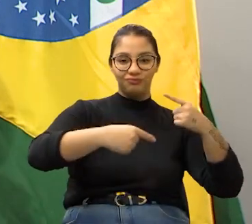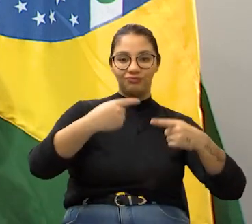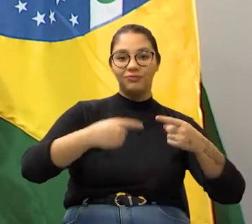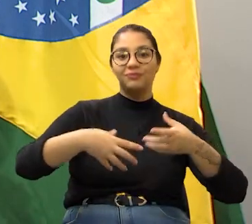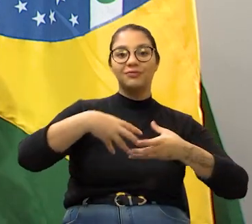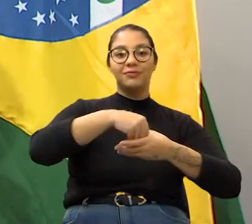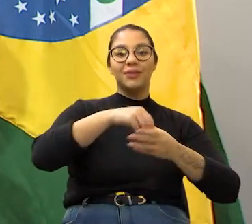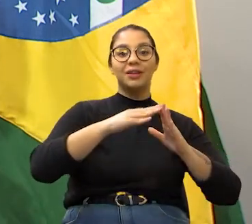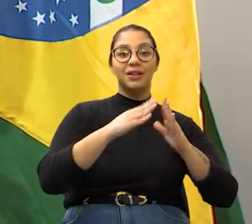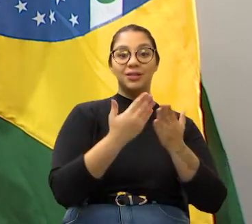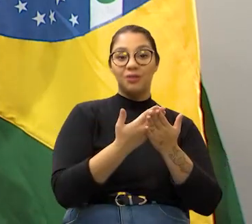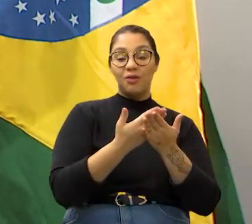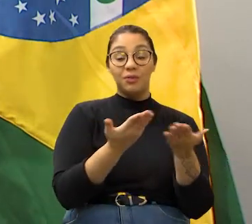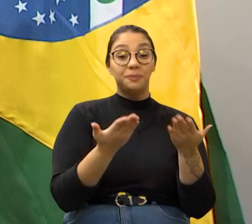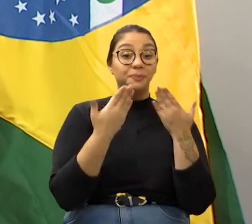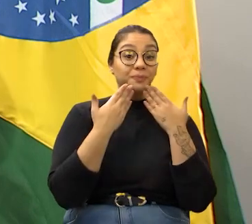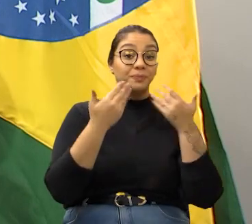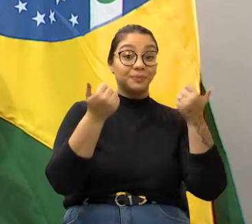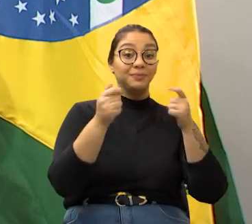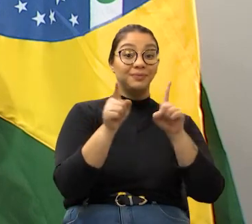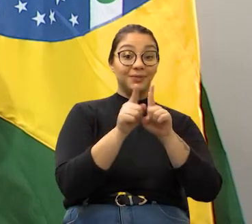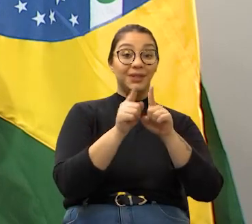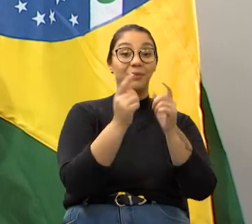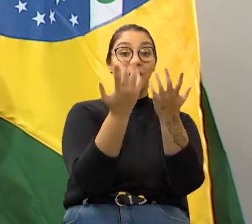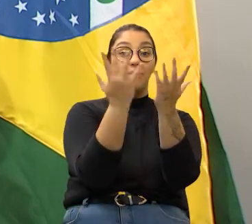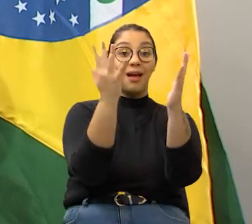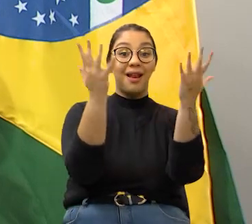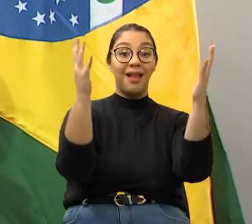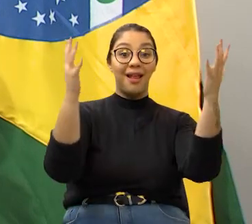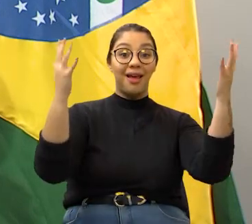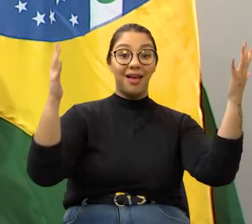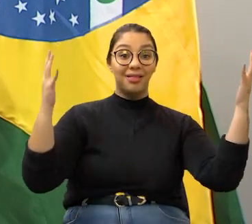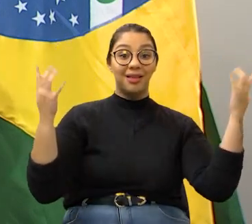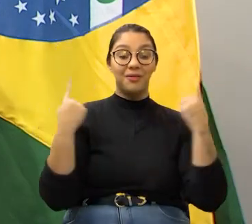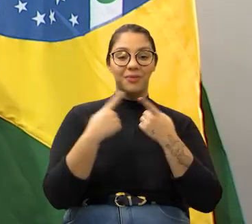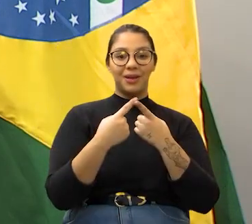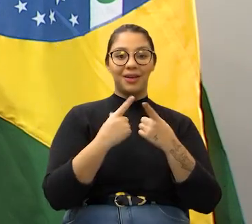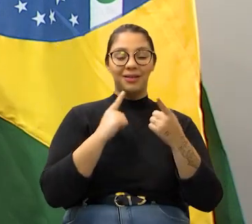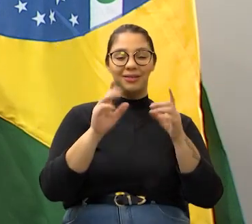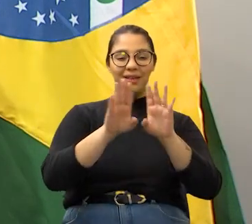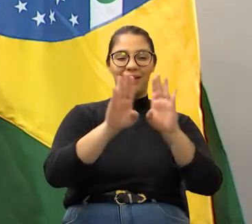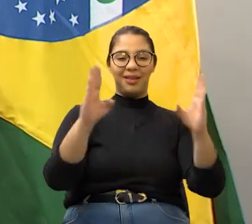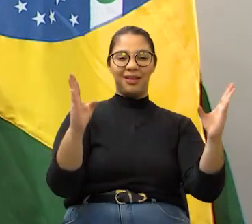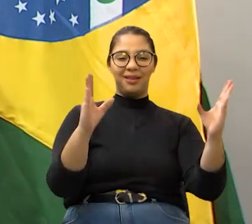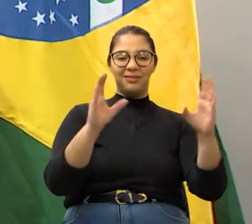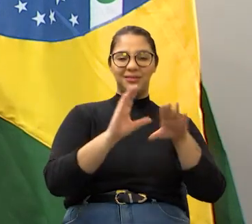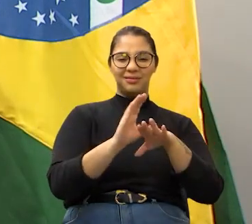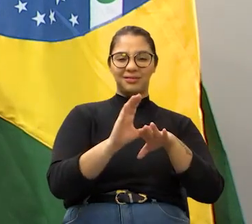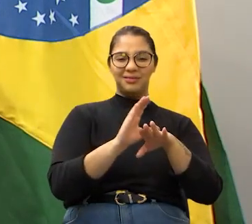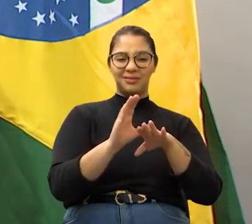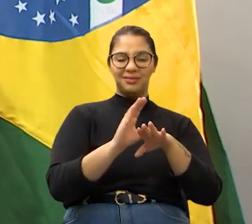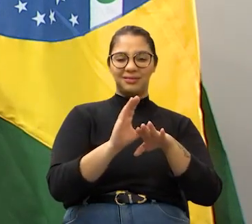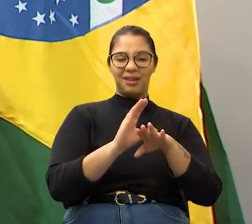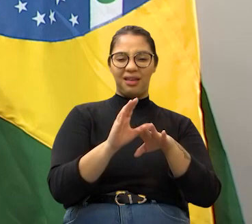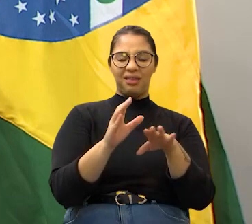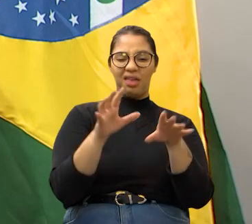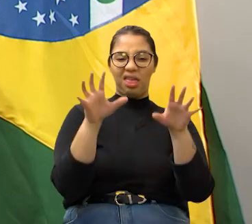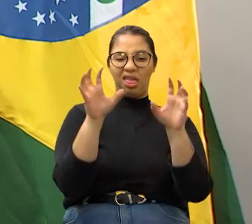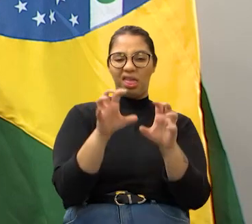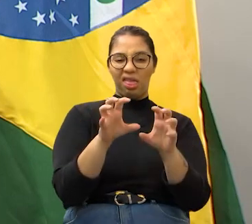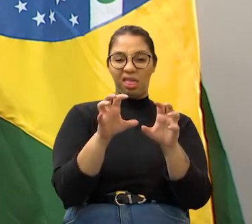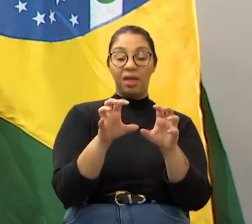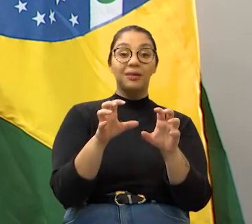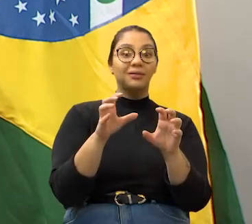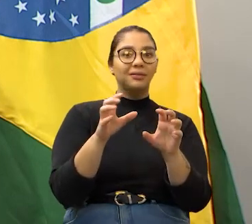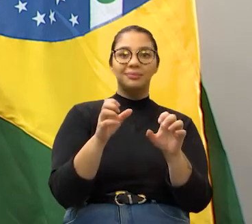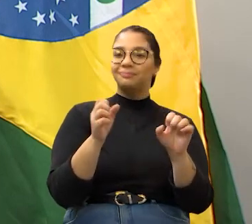das escolas, vai melhorar a paisagem urbana, porque ao invés de ver aquele muro cinza, né, chapiscado, de repente